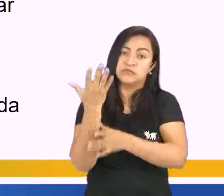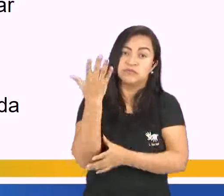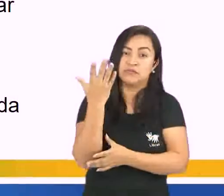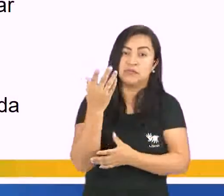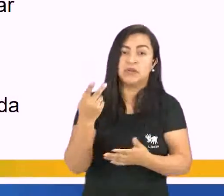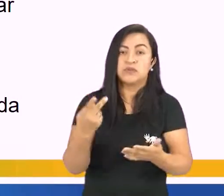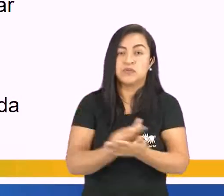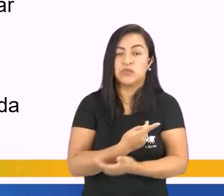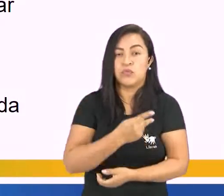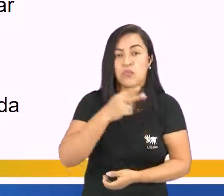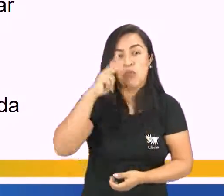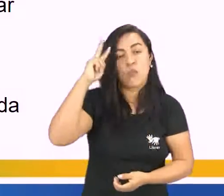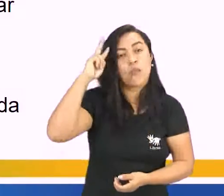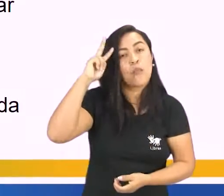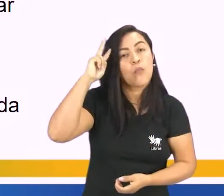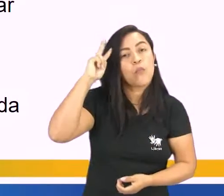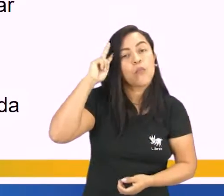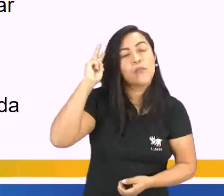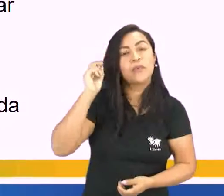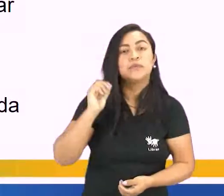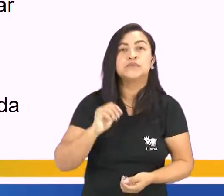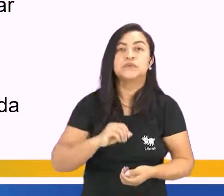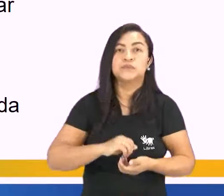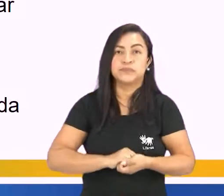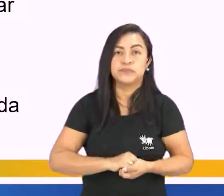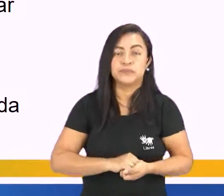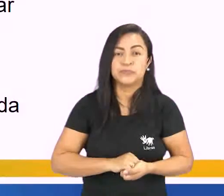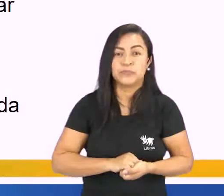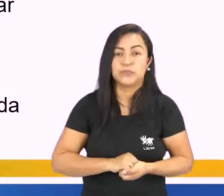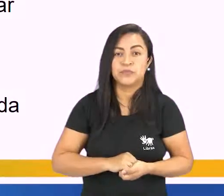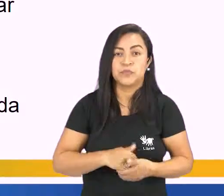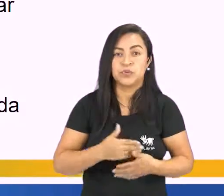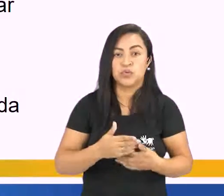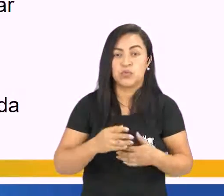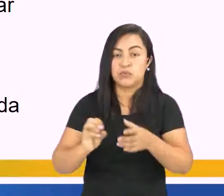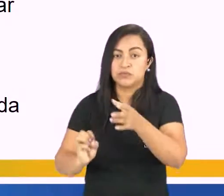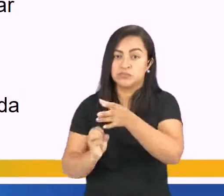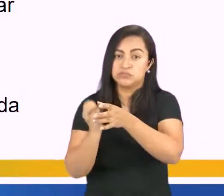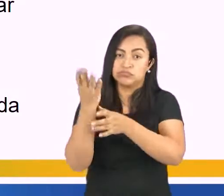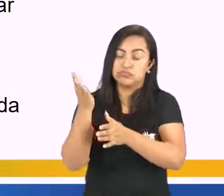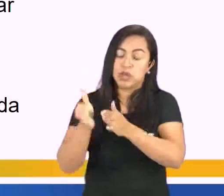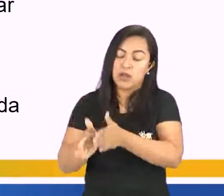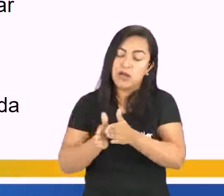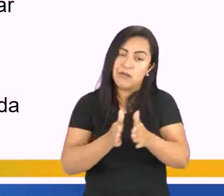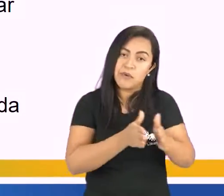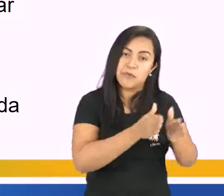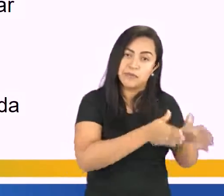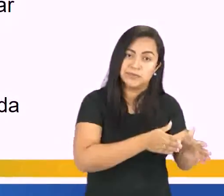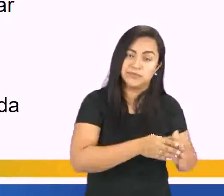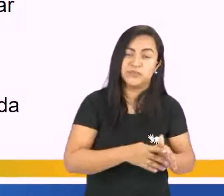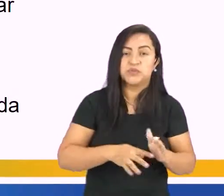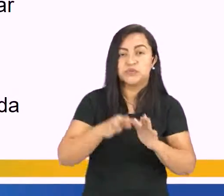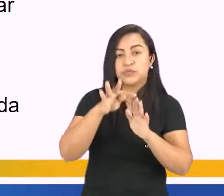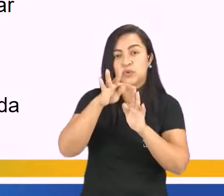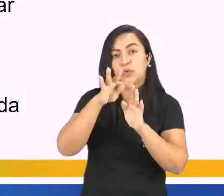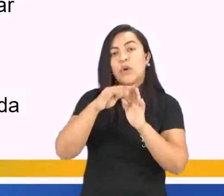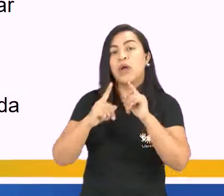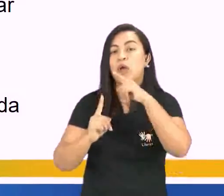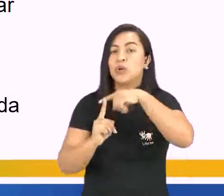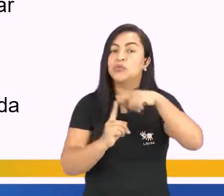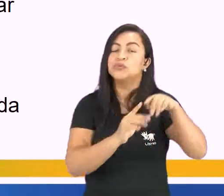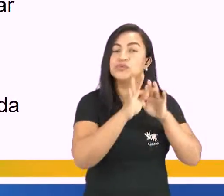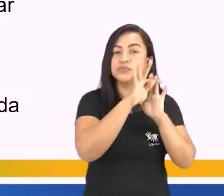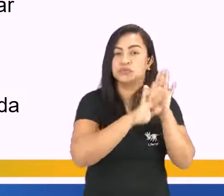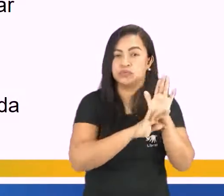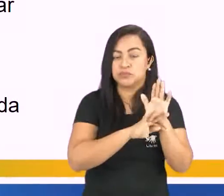uma história basada em uma série de ações. Ou seja, é um tipo textual que vai contar